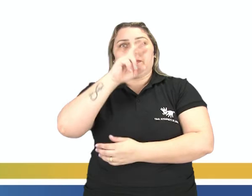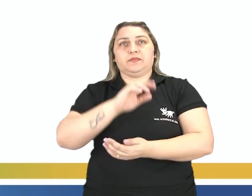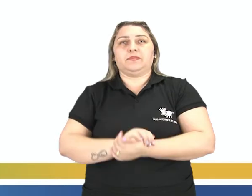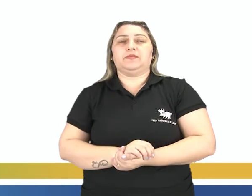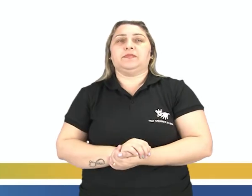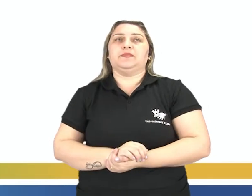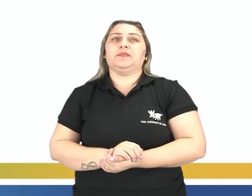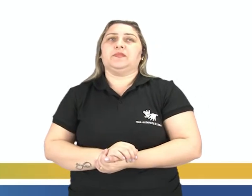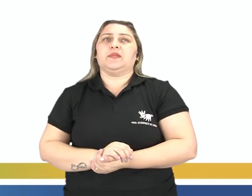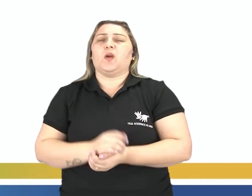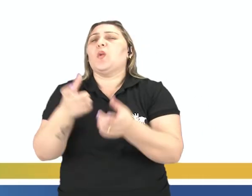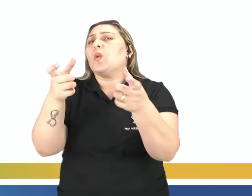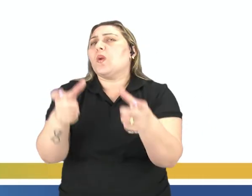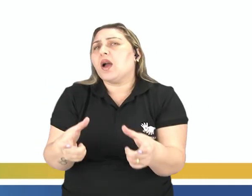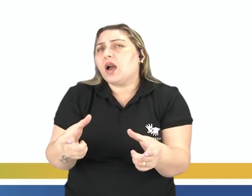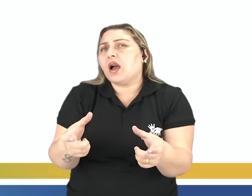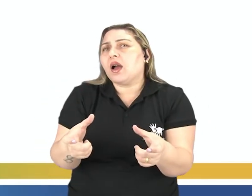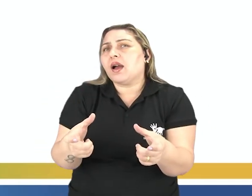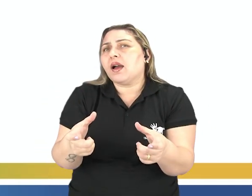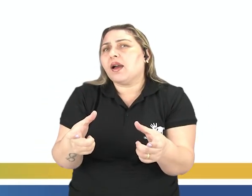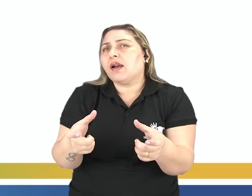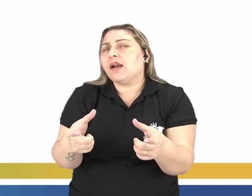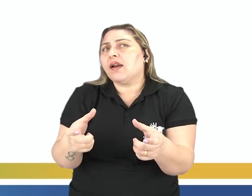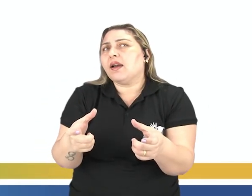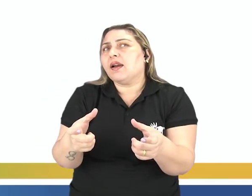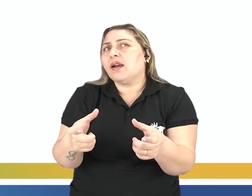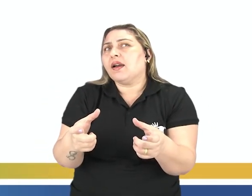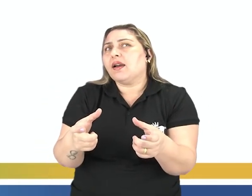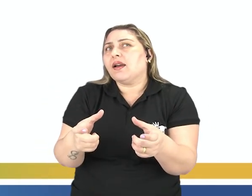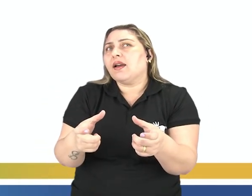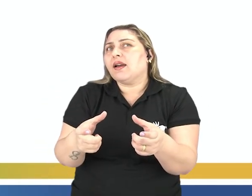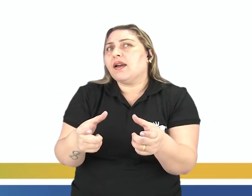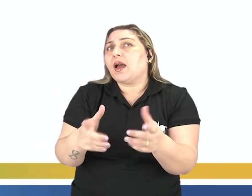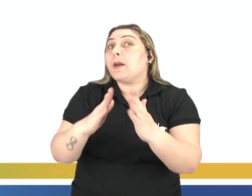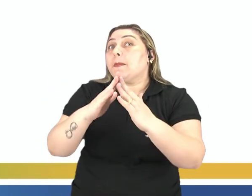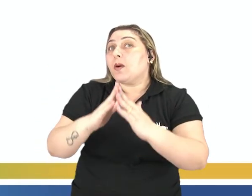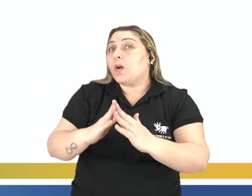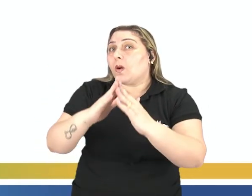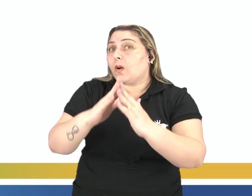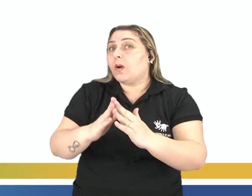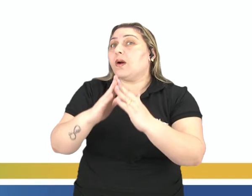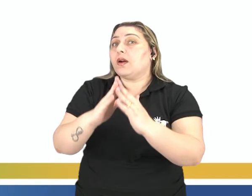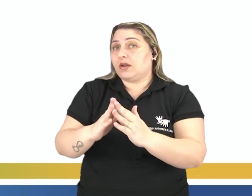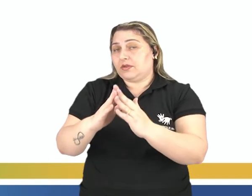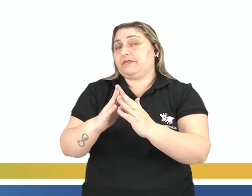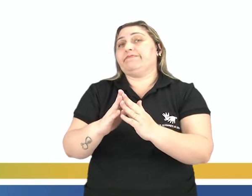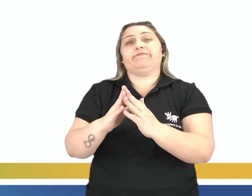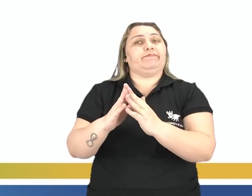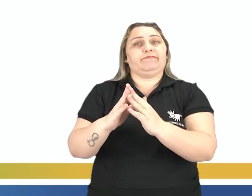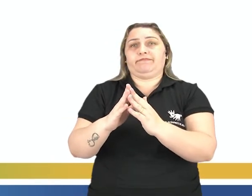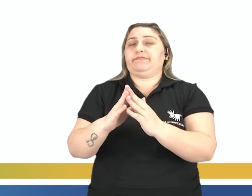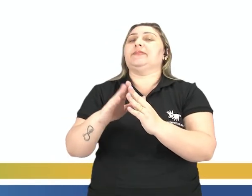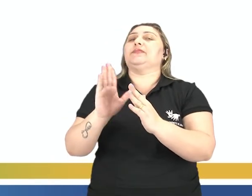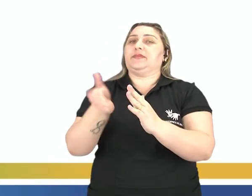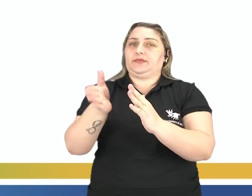5 não está presente dentro da história? O lugar, vamos ver. Pedro da